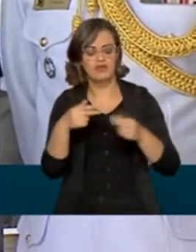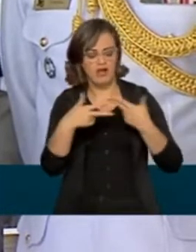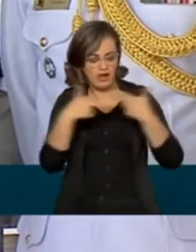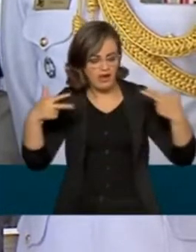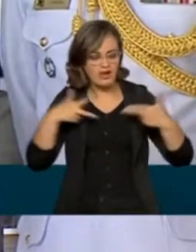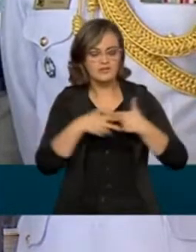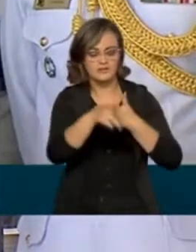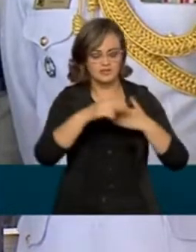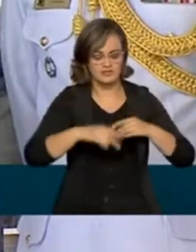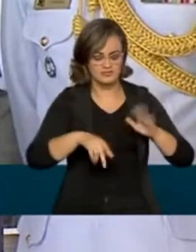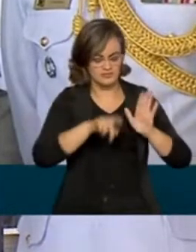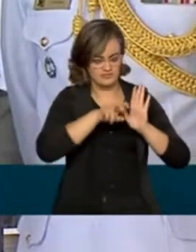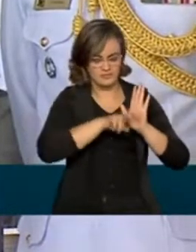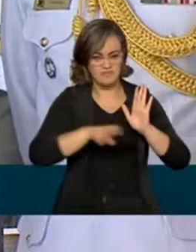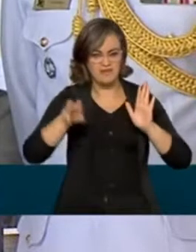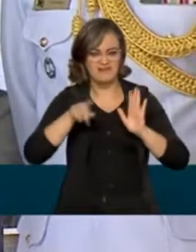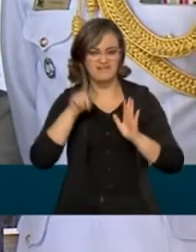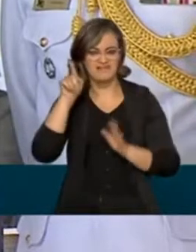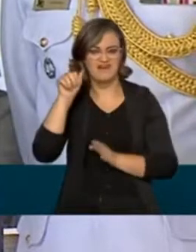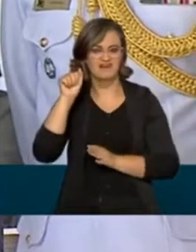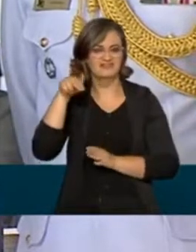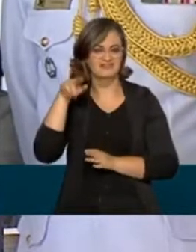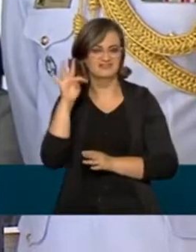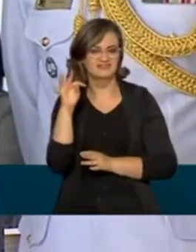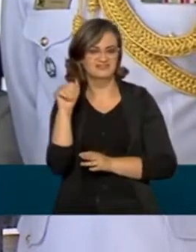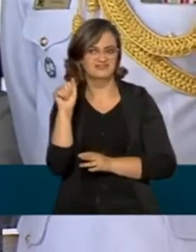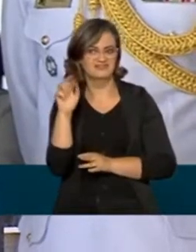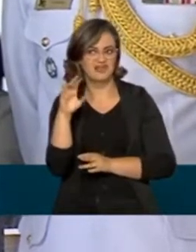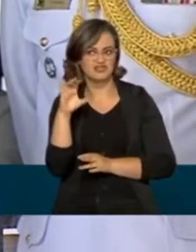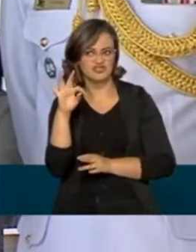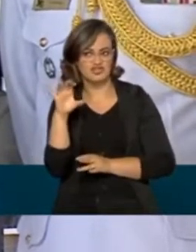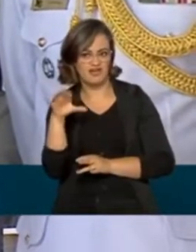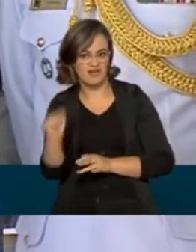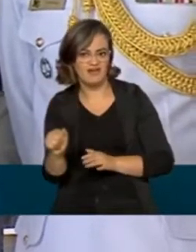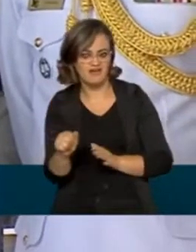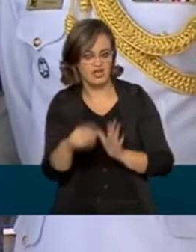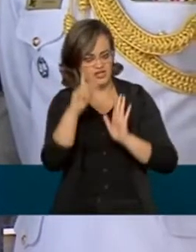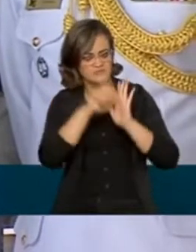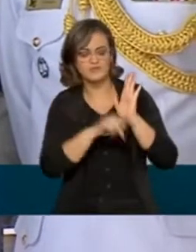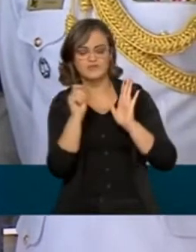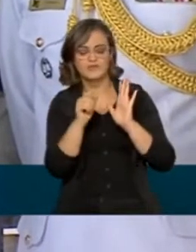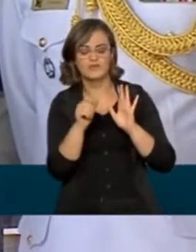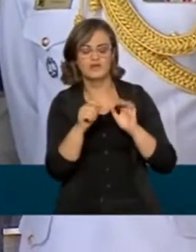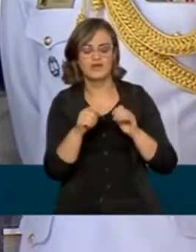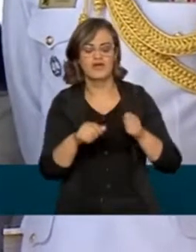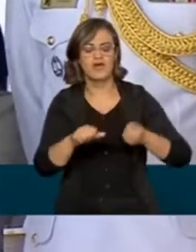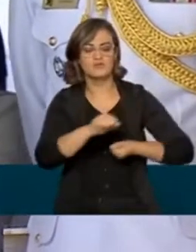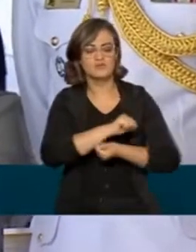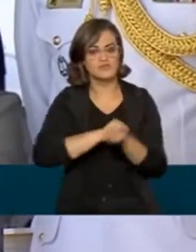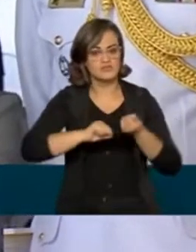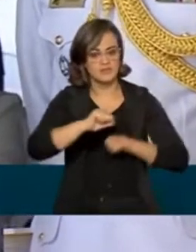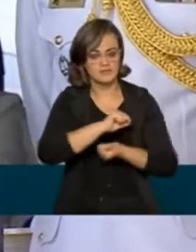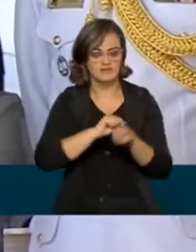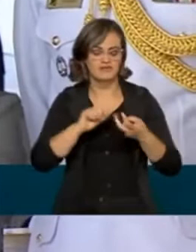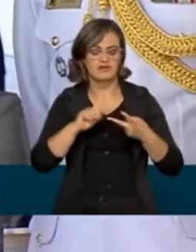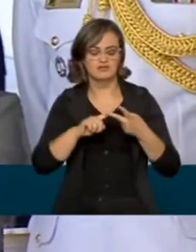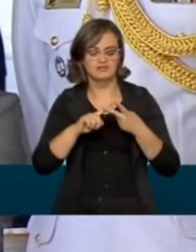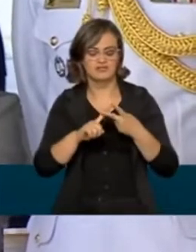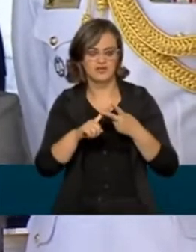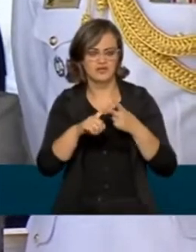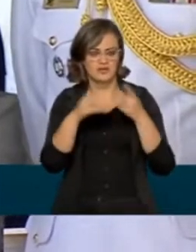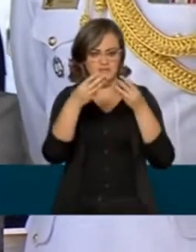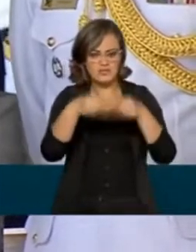inauguração da Estação Antártica Comandante Ferraz, projeto que enfatizou a sustentabilidade e a redução dos